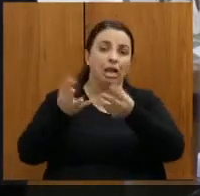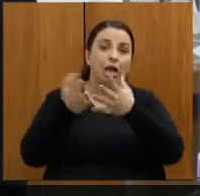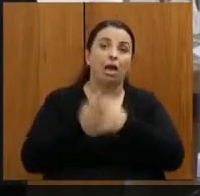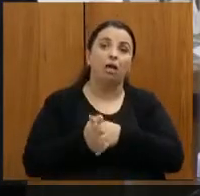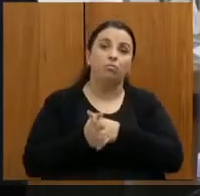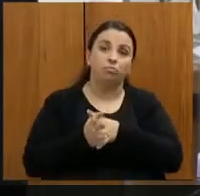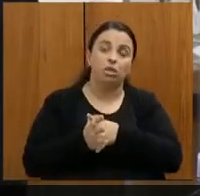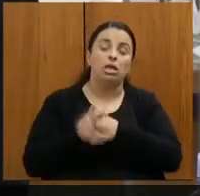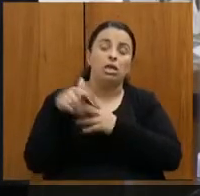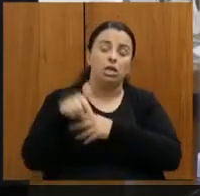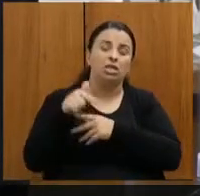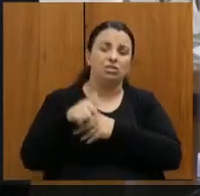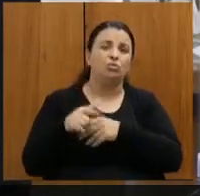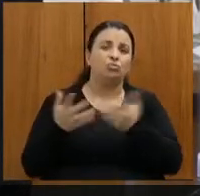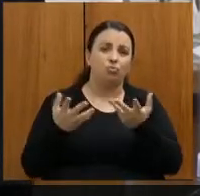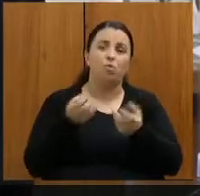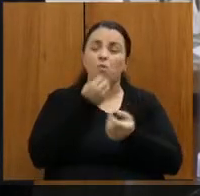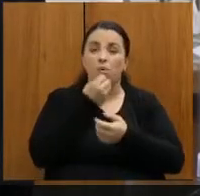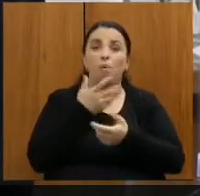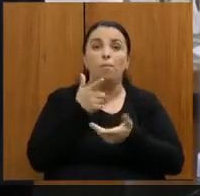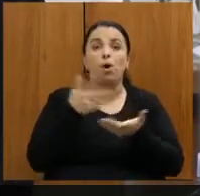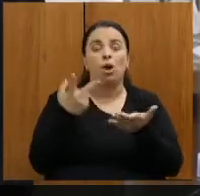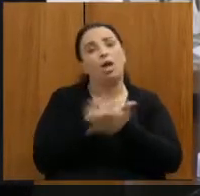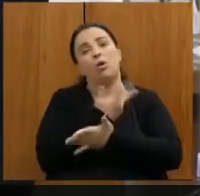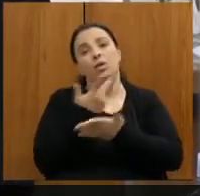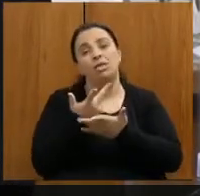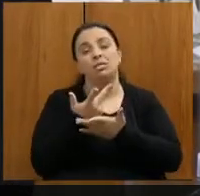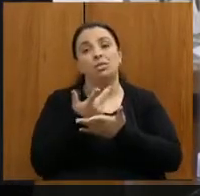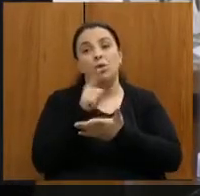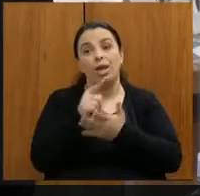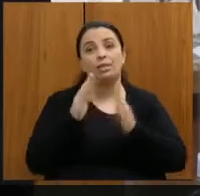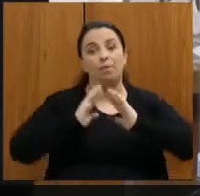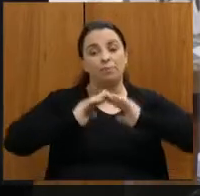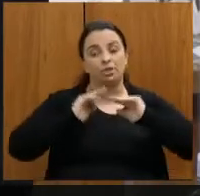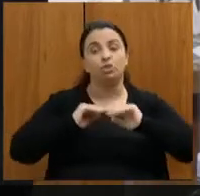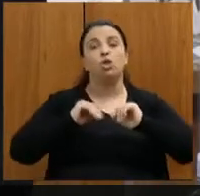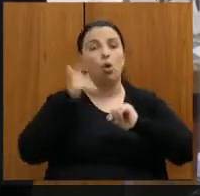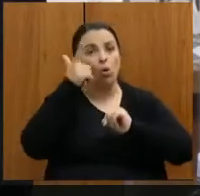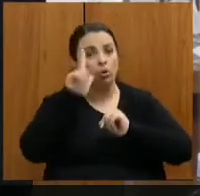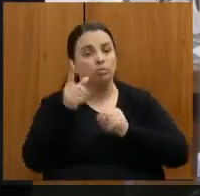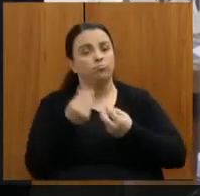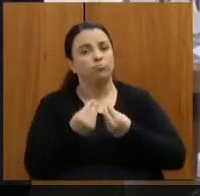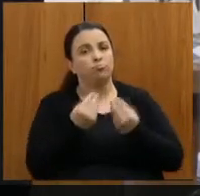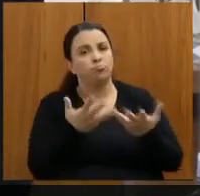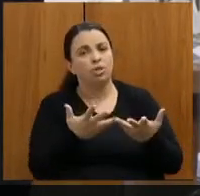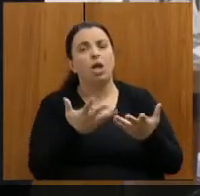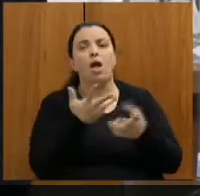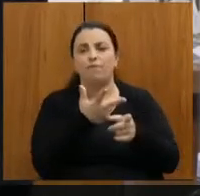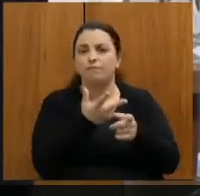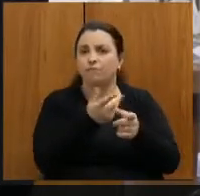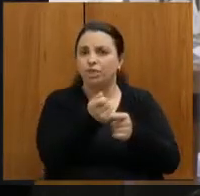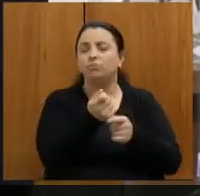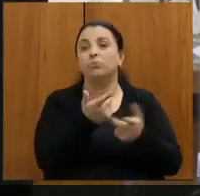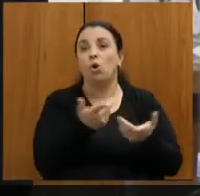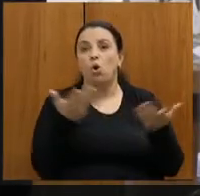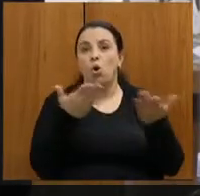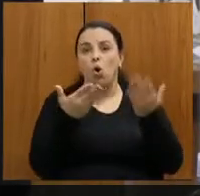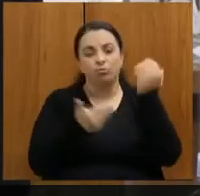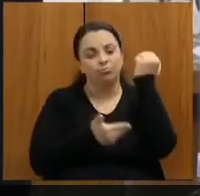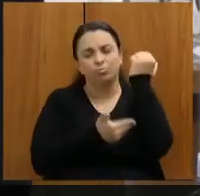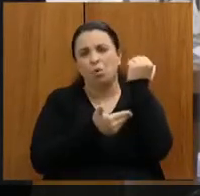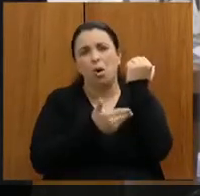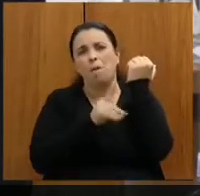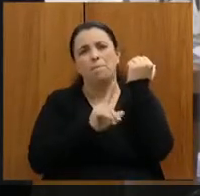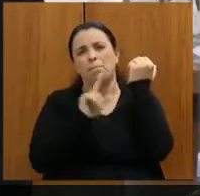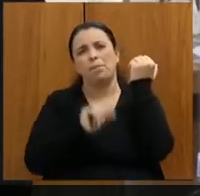relevante dos pequenos e micro produtores que foi atendida hoje as coisas estão muito mais é desburocratizado